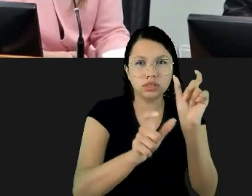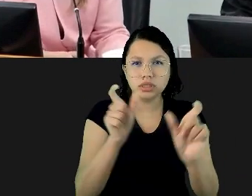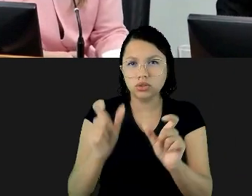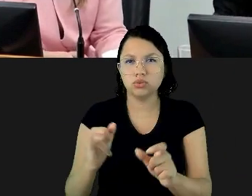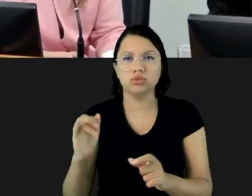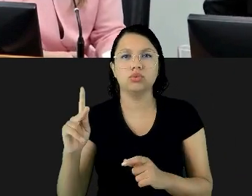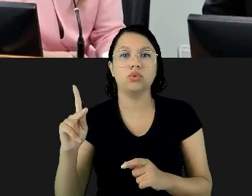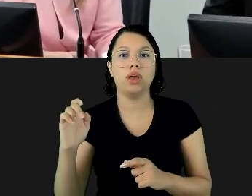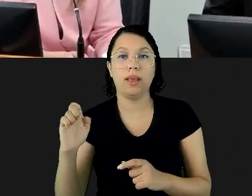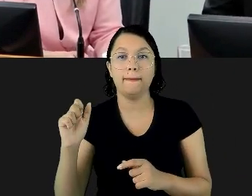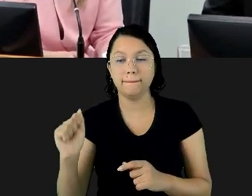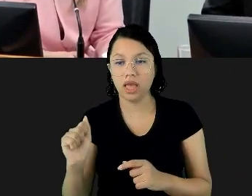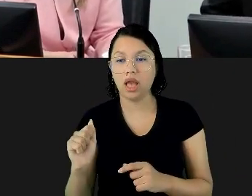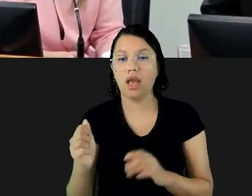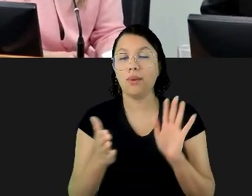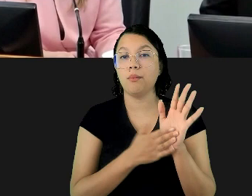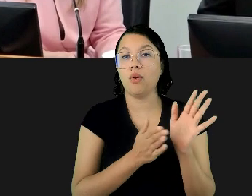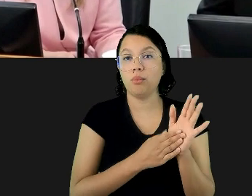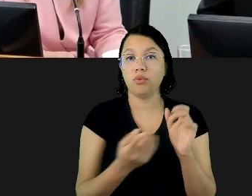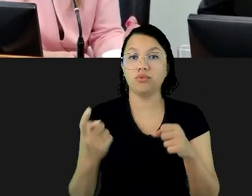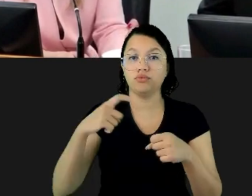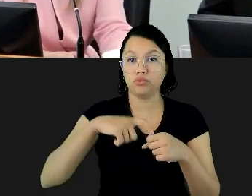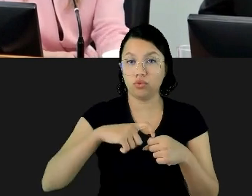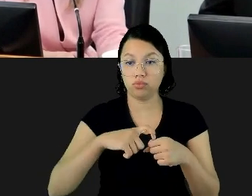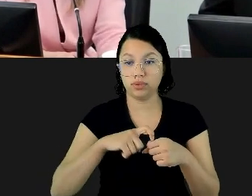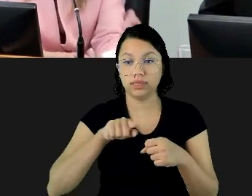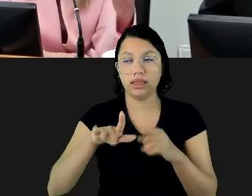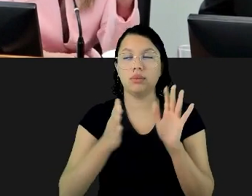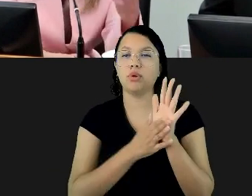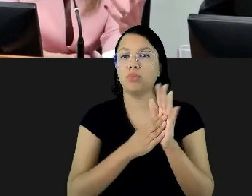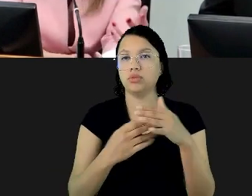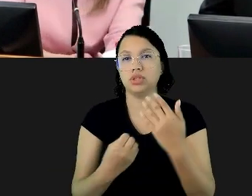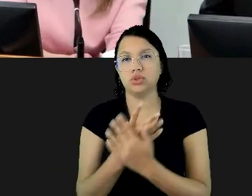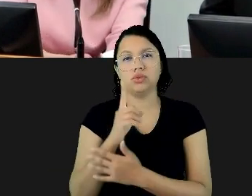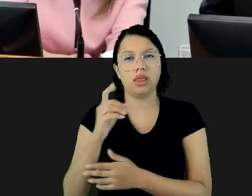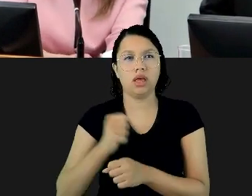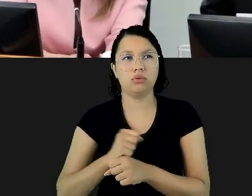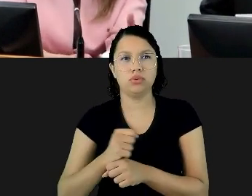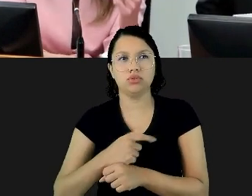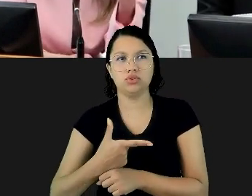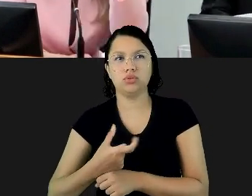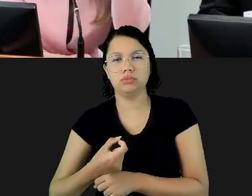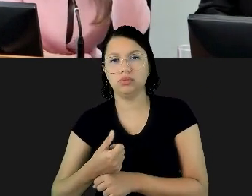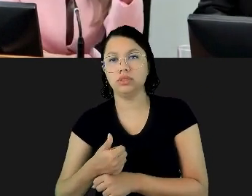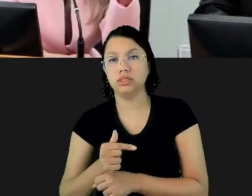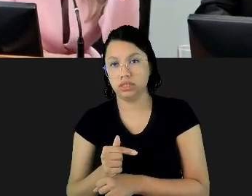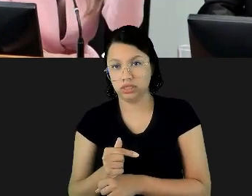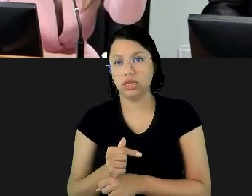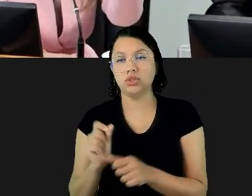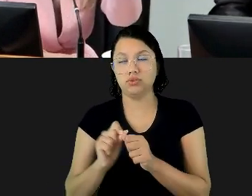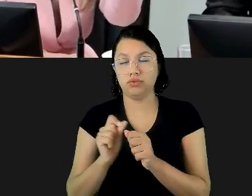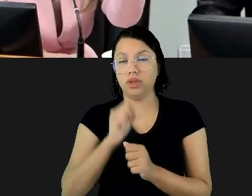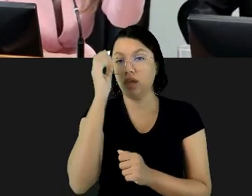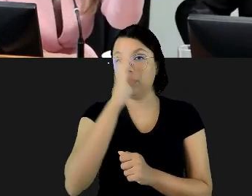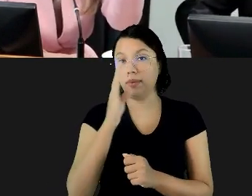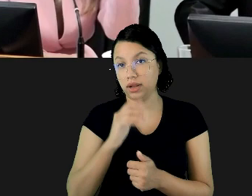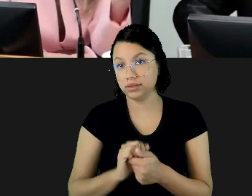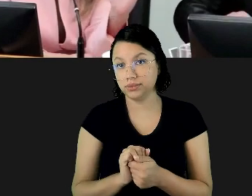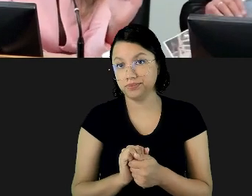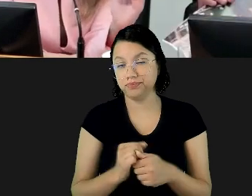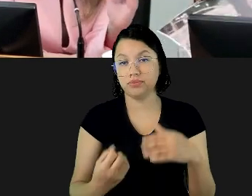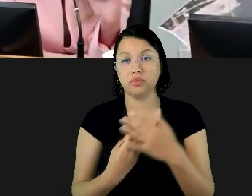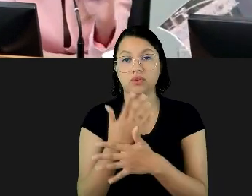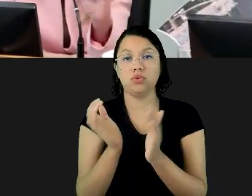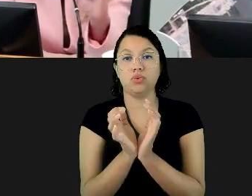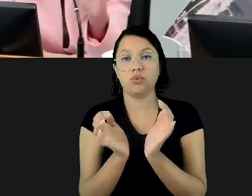retomam aquela proposta que surgiu em 2017 pelo Brasil, com os comitês de governamental, de gestão ou